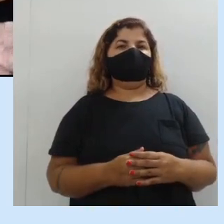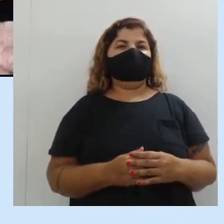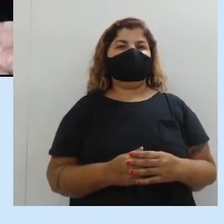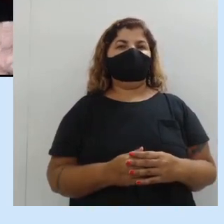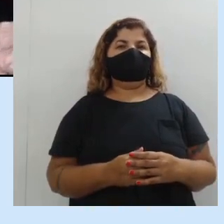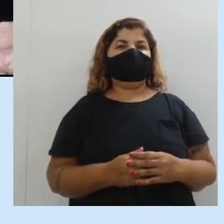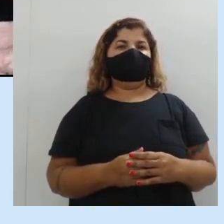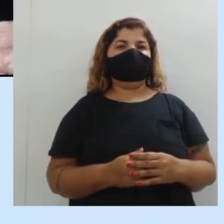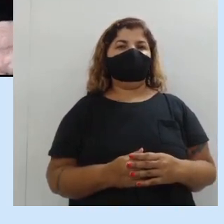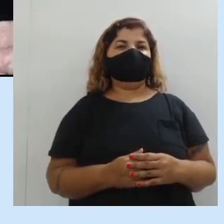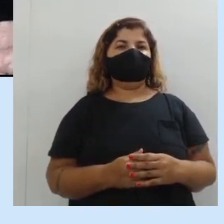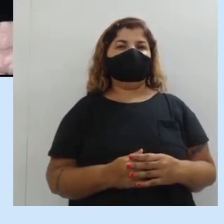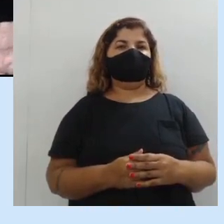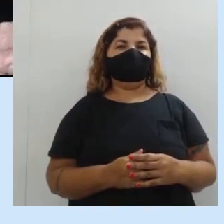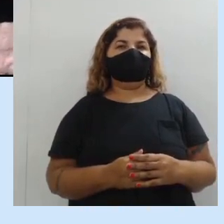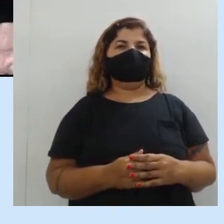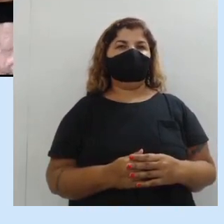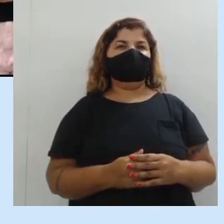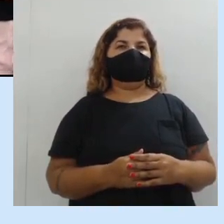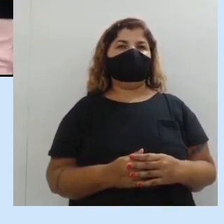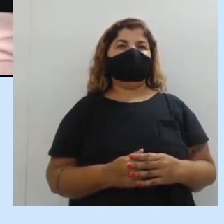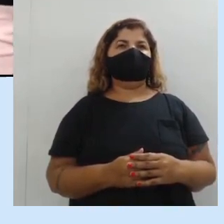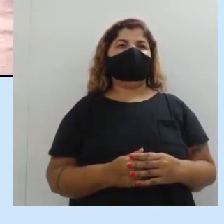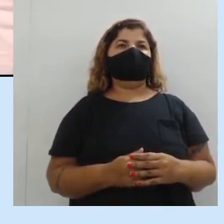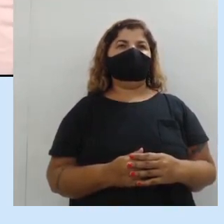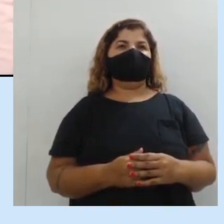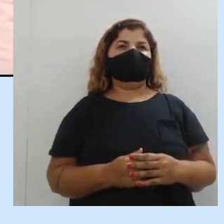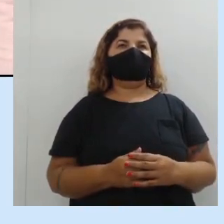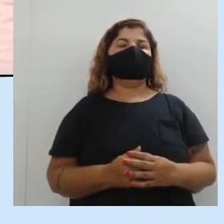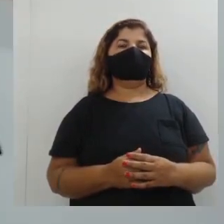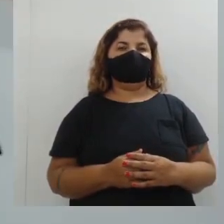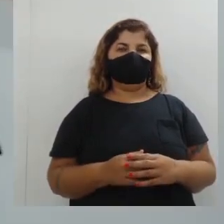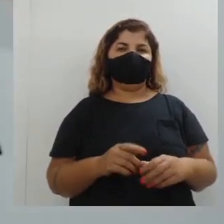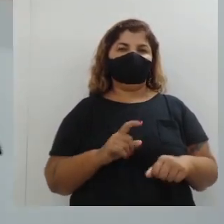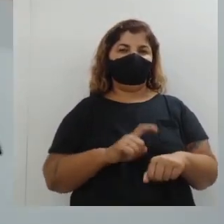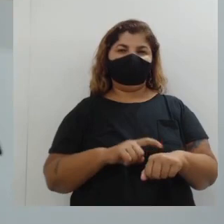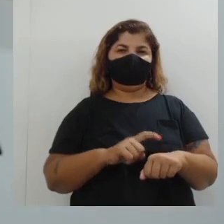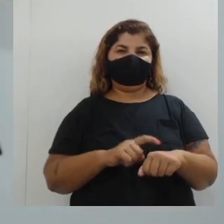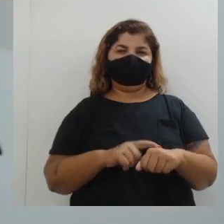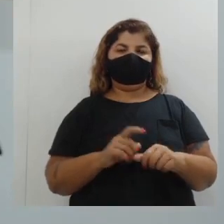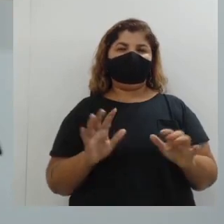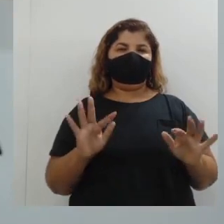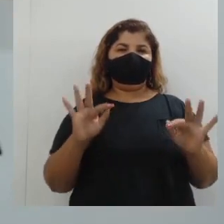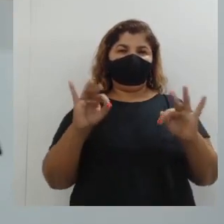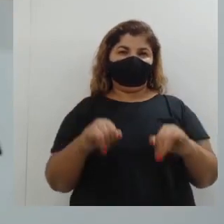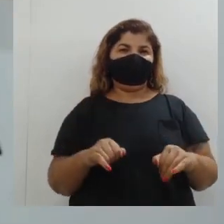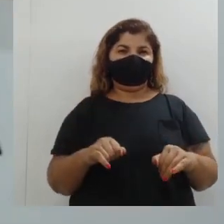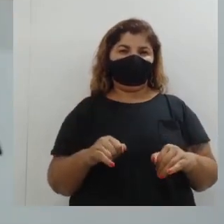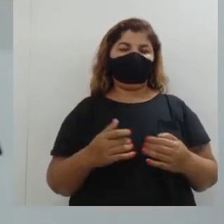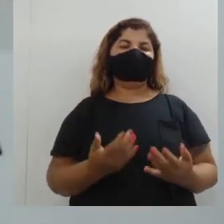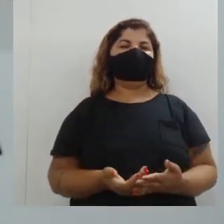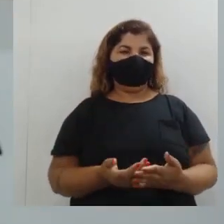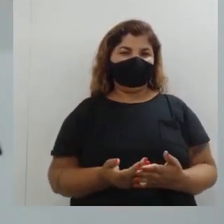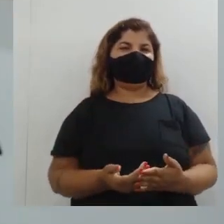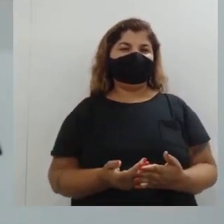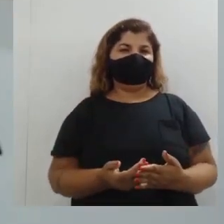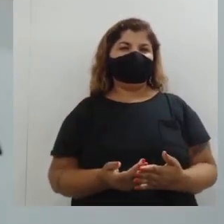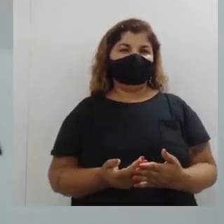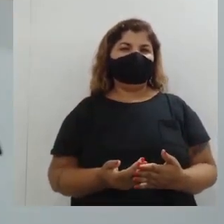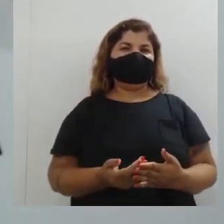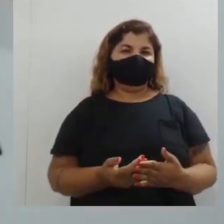Pronto. Passa, Aninha, por favor. Não dá mais para passar. Gente, olhe, a aula, né,